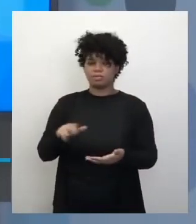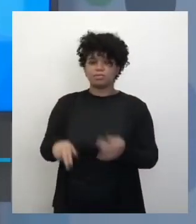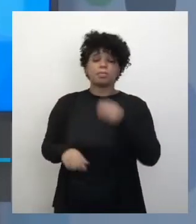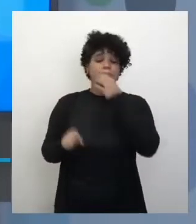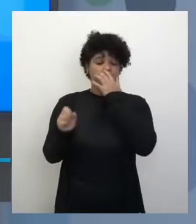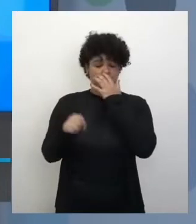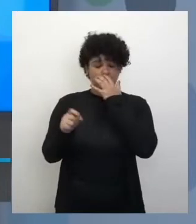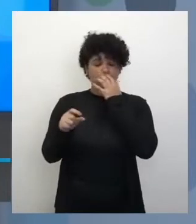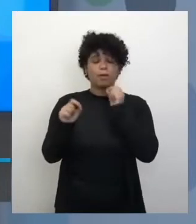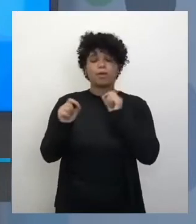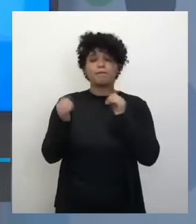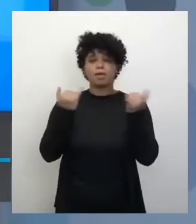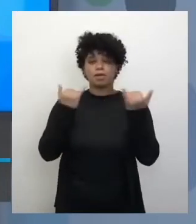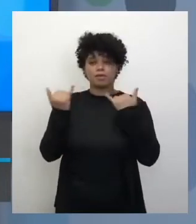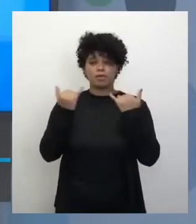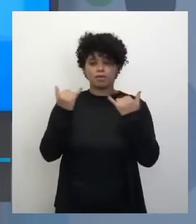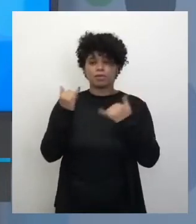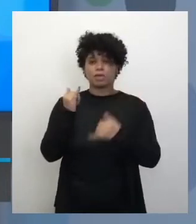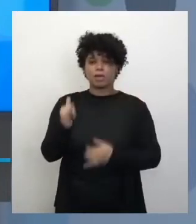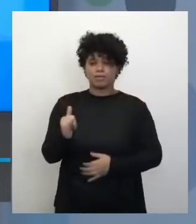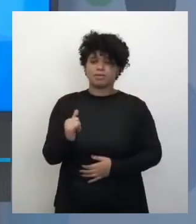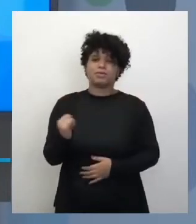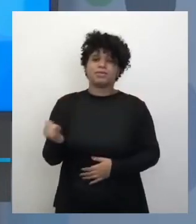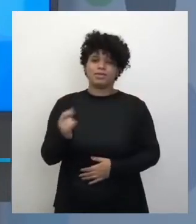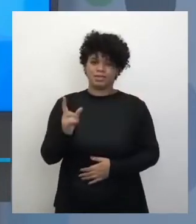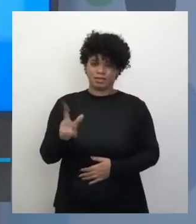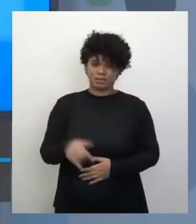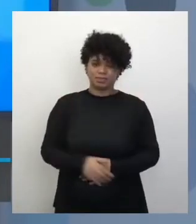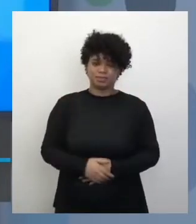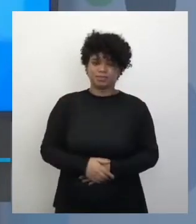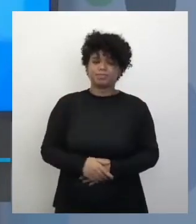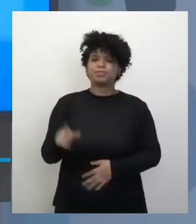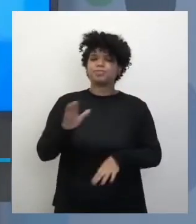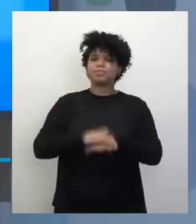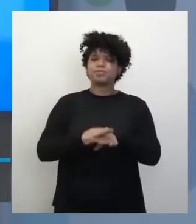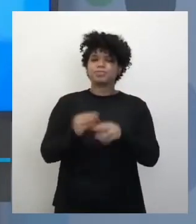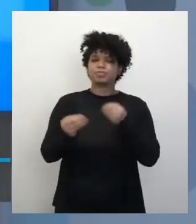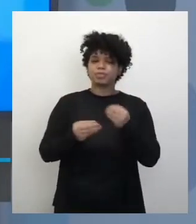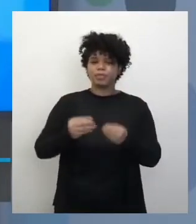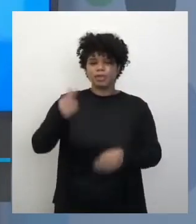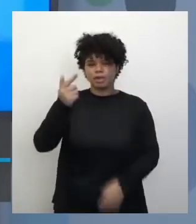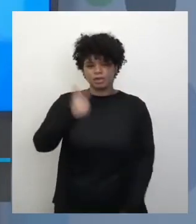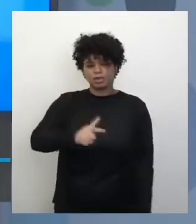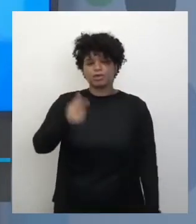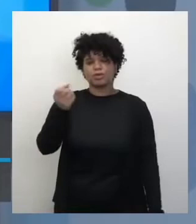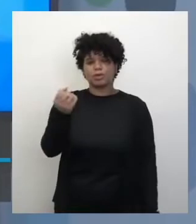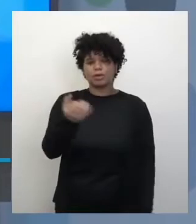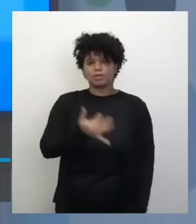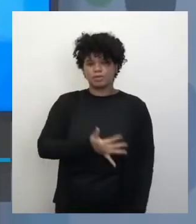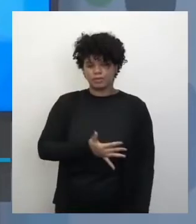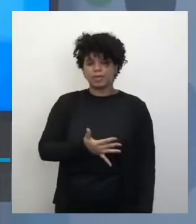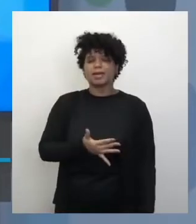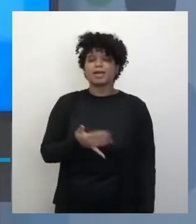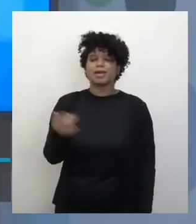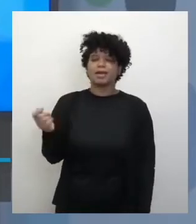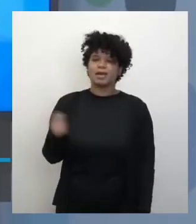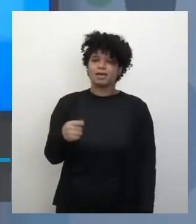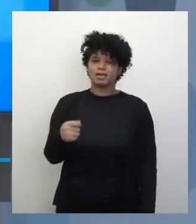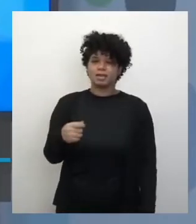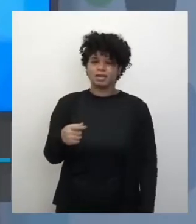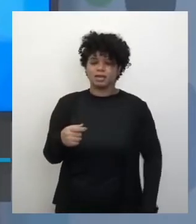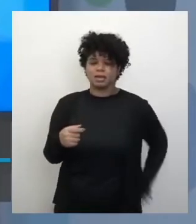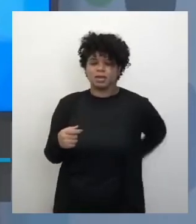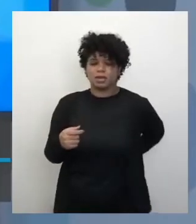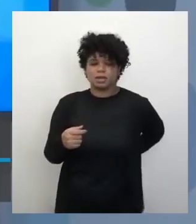coisa, transmitir informação, para comunicar. E aí você faz o quê? Você refaz, você faz uma releitura daquilo que